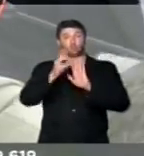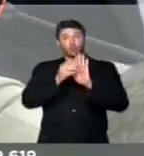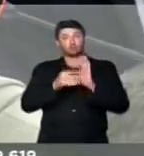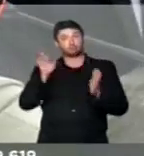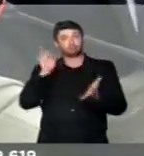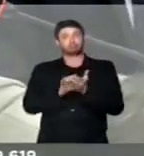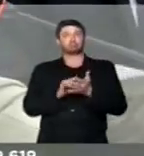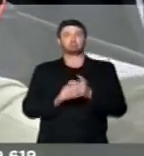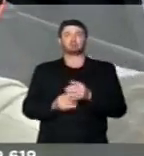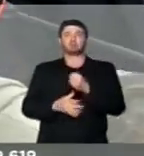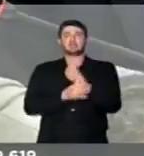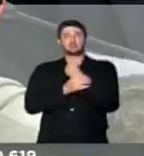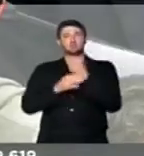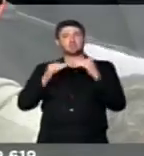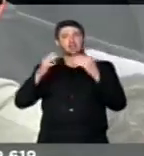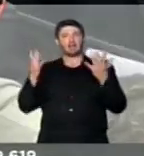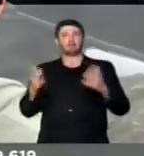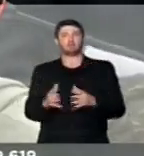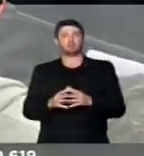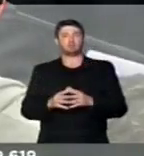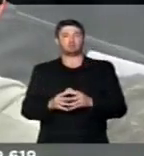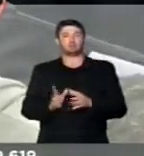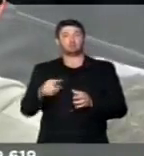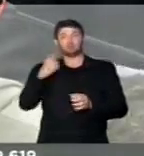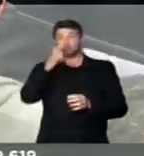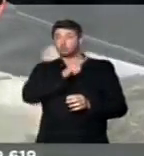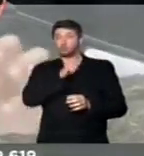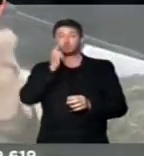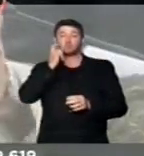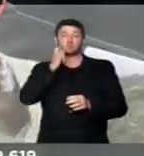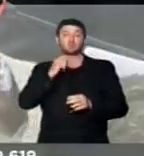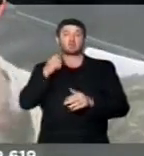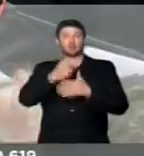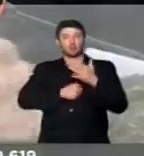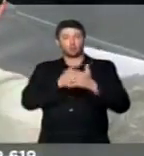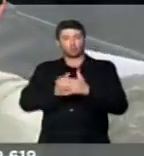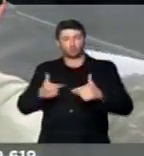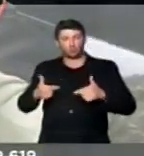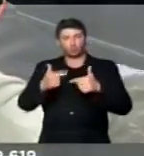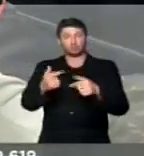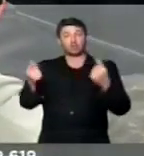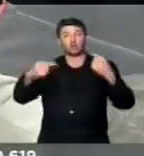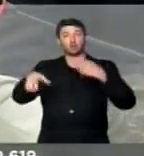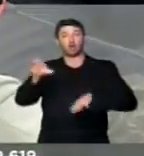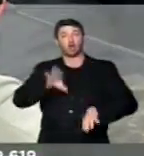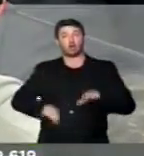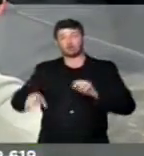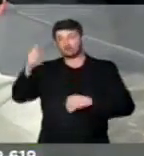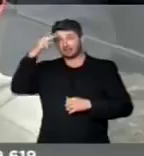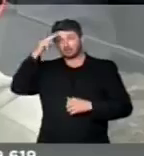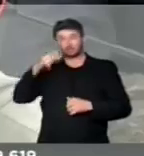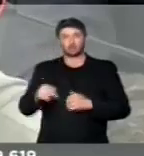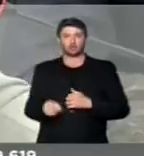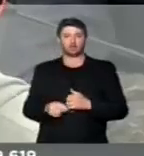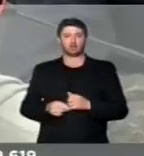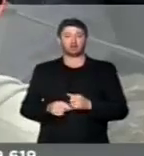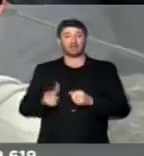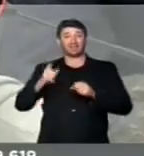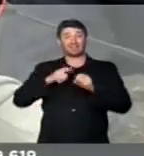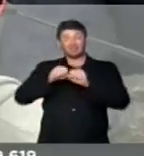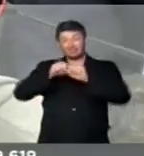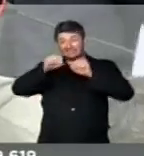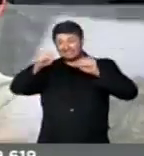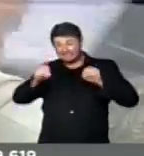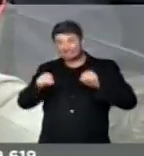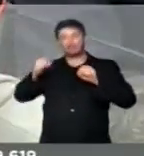conteúdo e sustentabilidade, para que a gente possa enfrentar o que é elemento da corrupção histórica, larvar sistêmica na